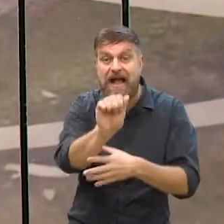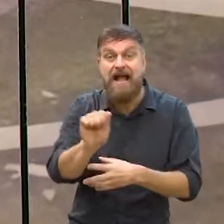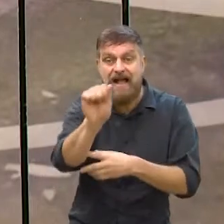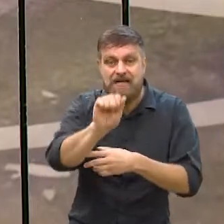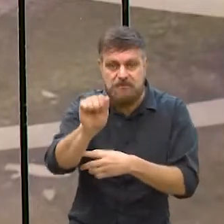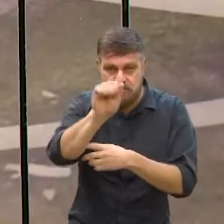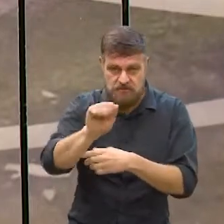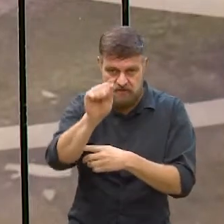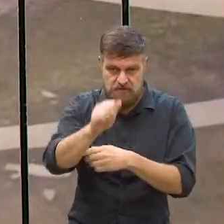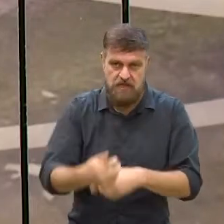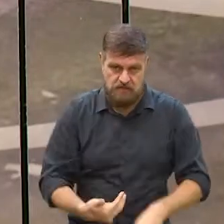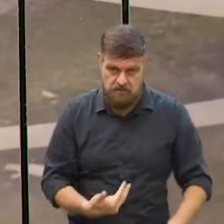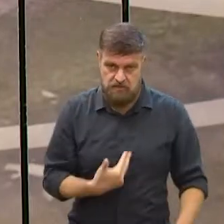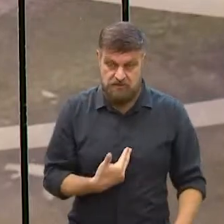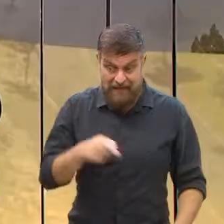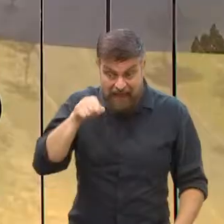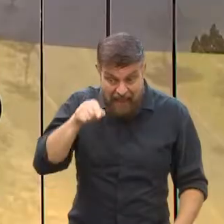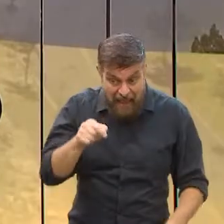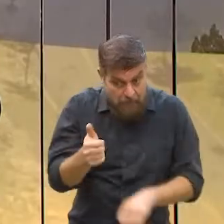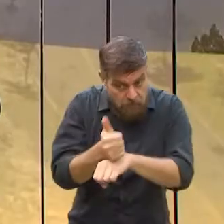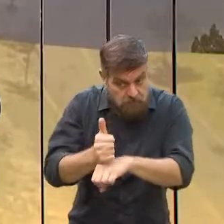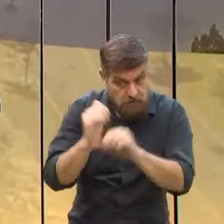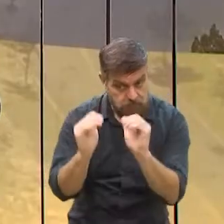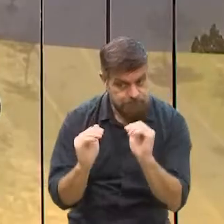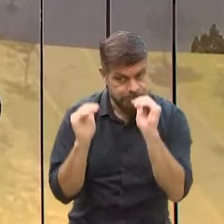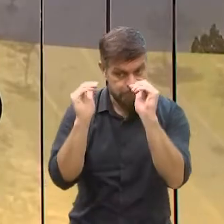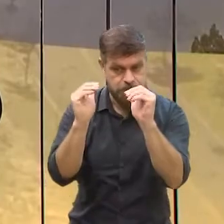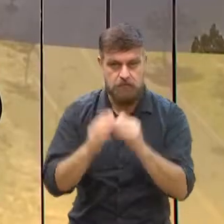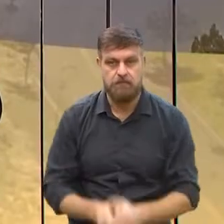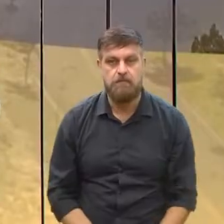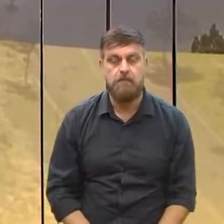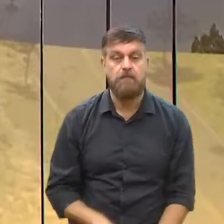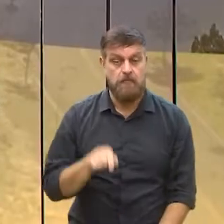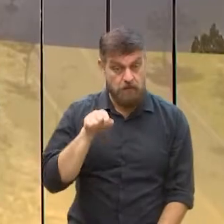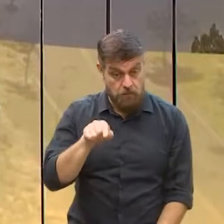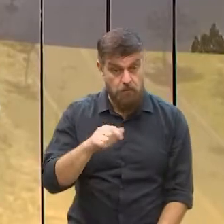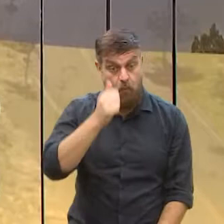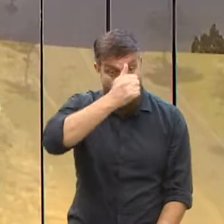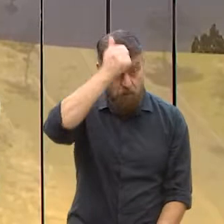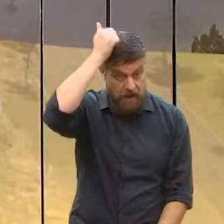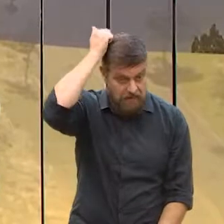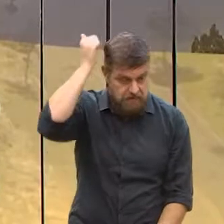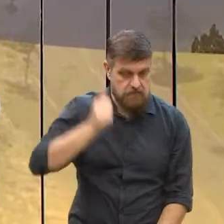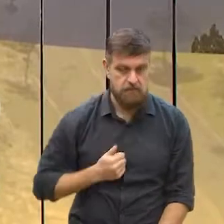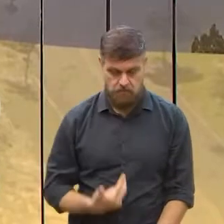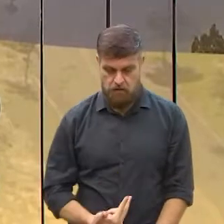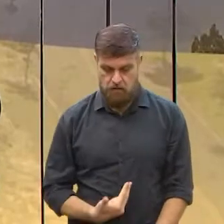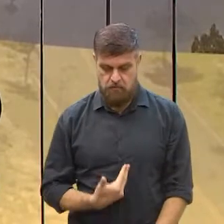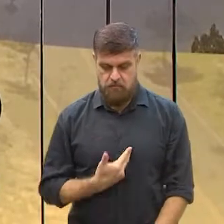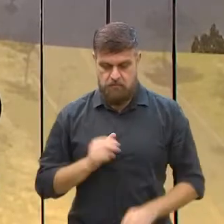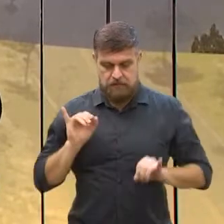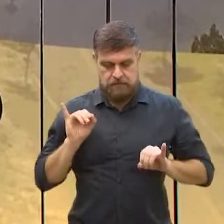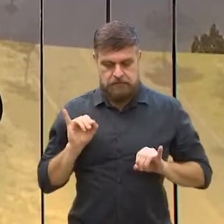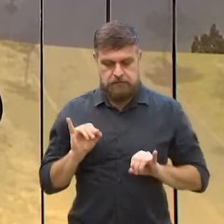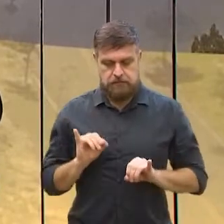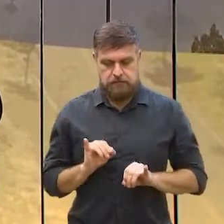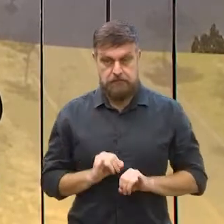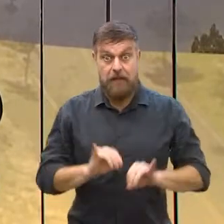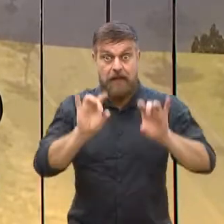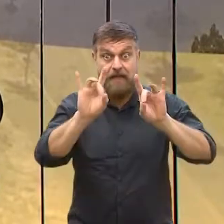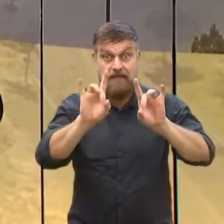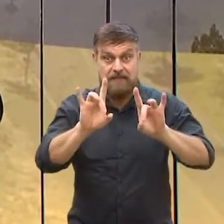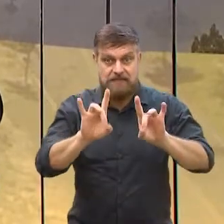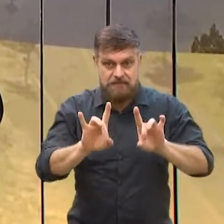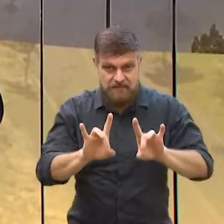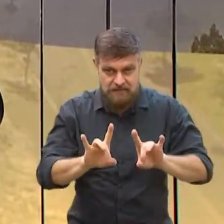daquela especialidade médica. Ele é cirurgião de excelência em cirurgia bariátrica